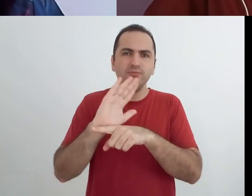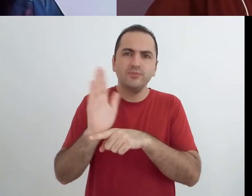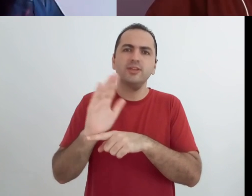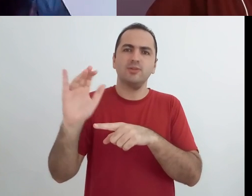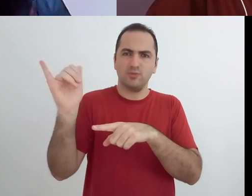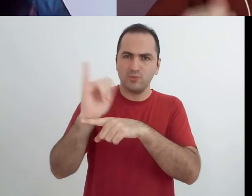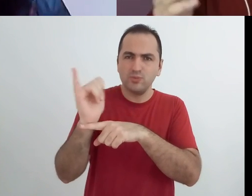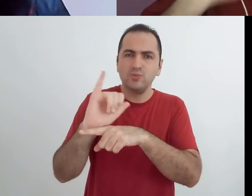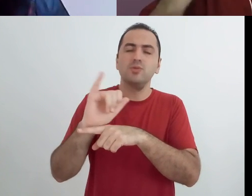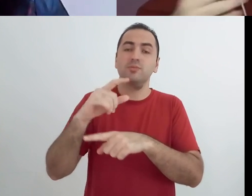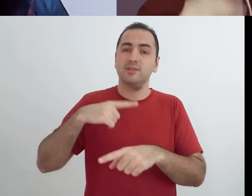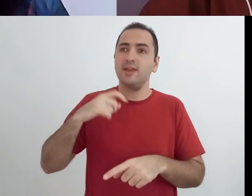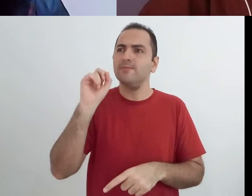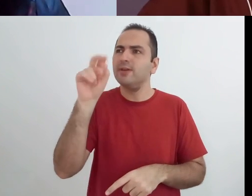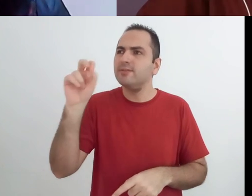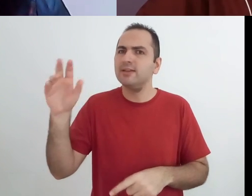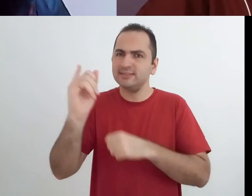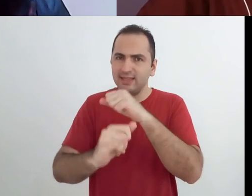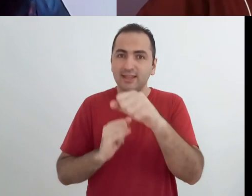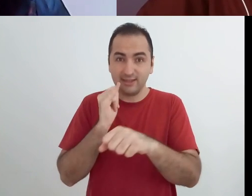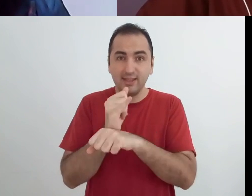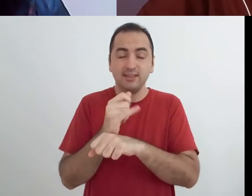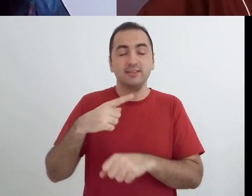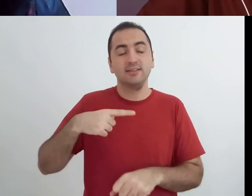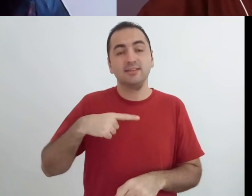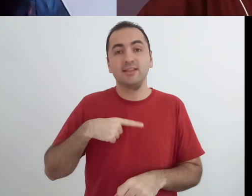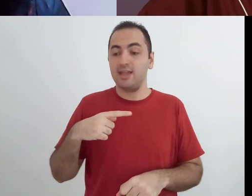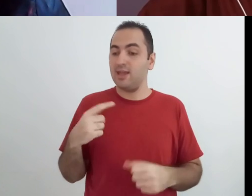essas coisas acontecendo e eles têm uma evolução bem parecida.